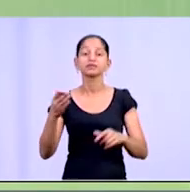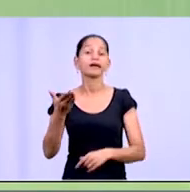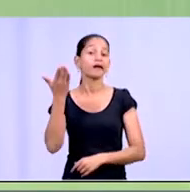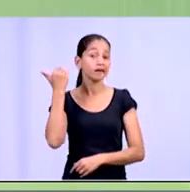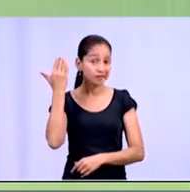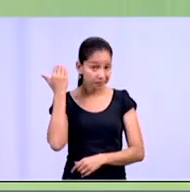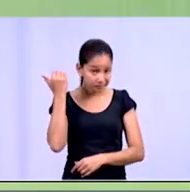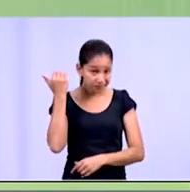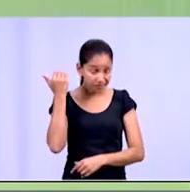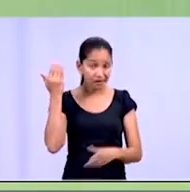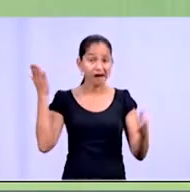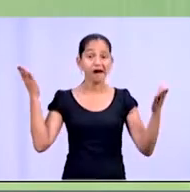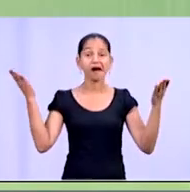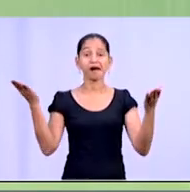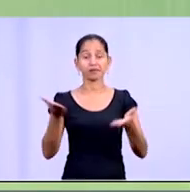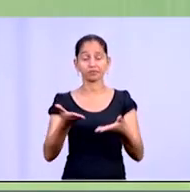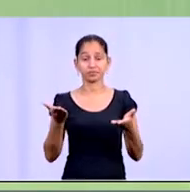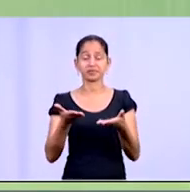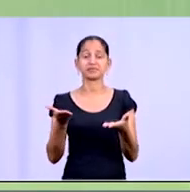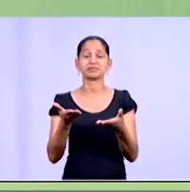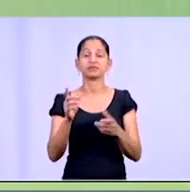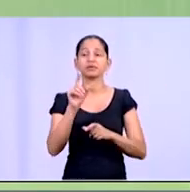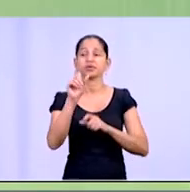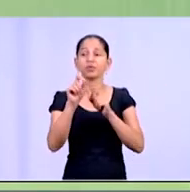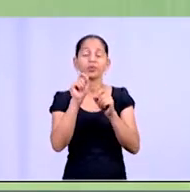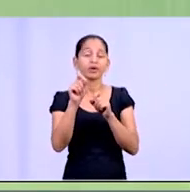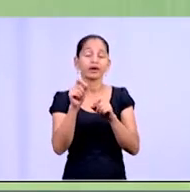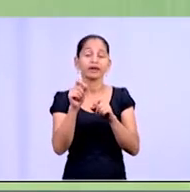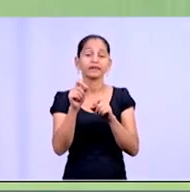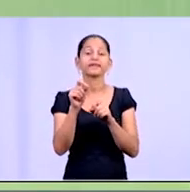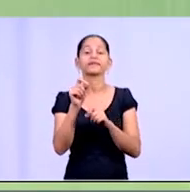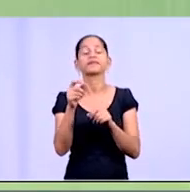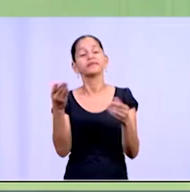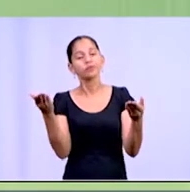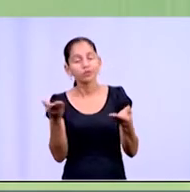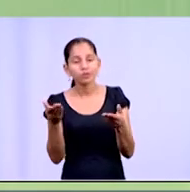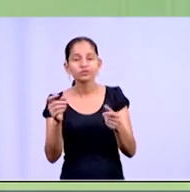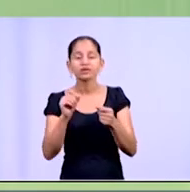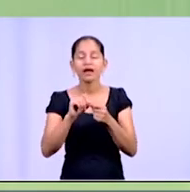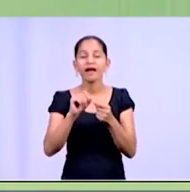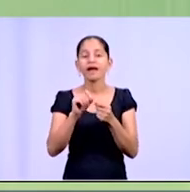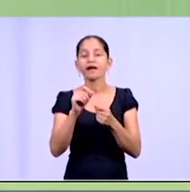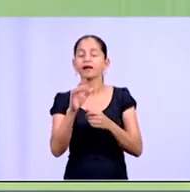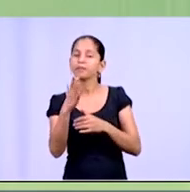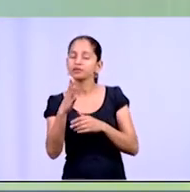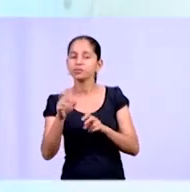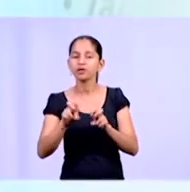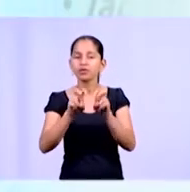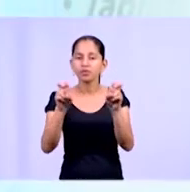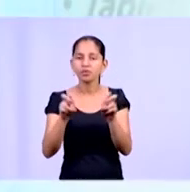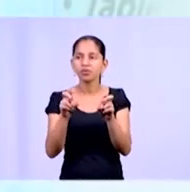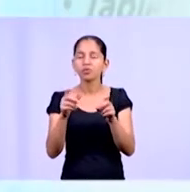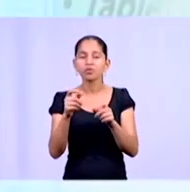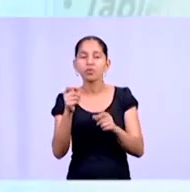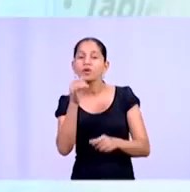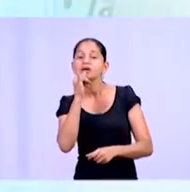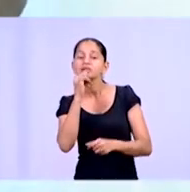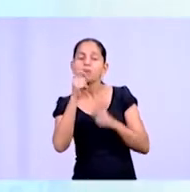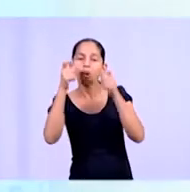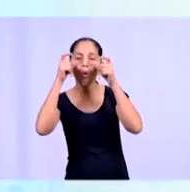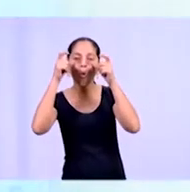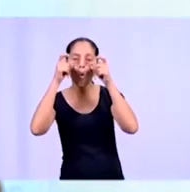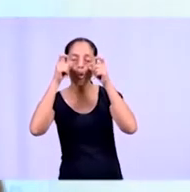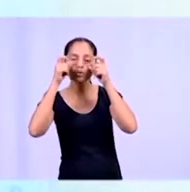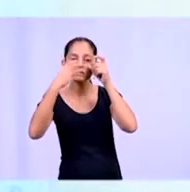passado e está com muita força agora, são wearables, né? Que seriam computadores de se vestir. O óculos do Google, que